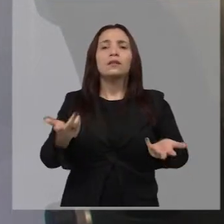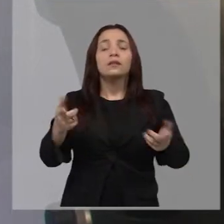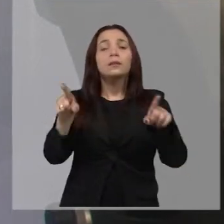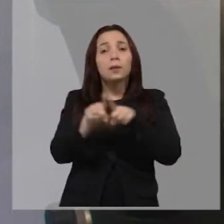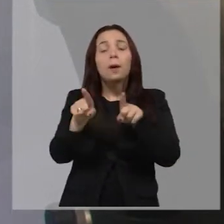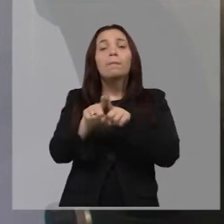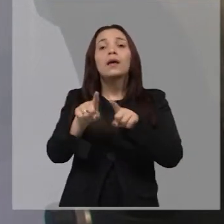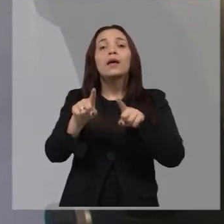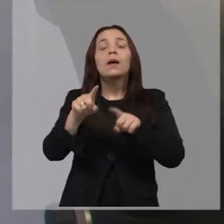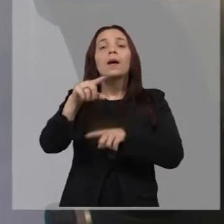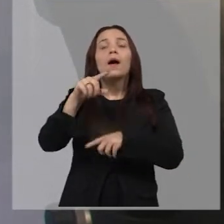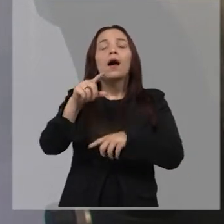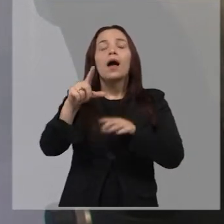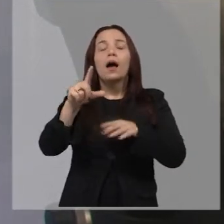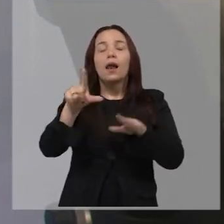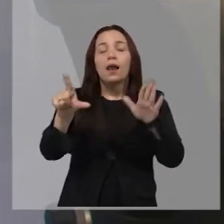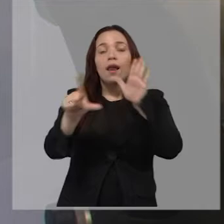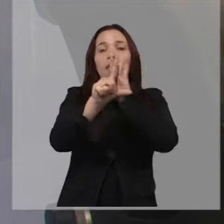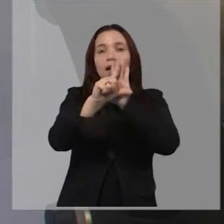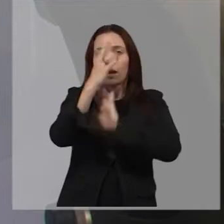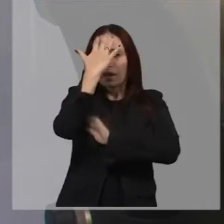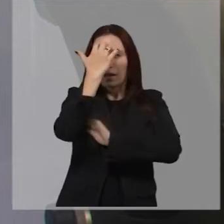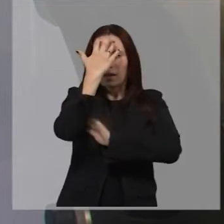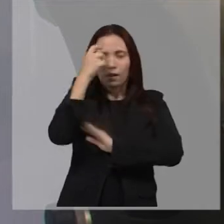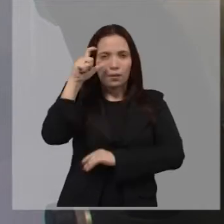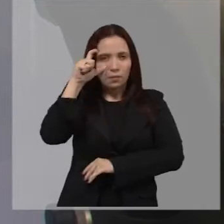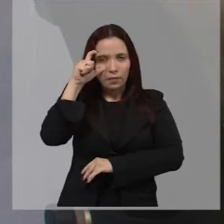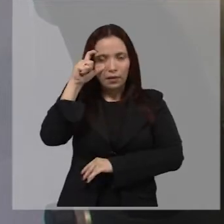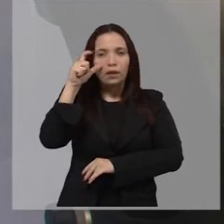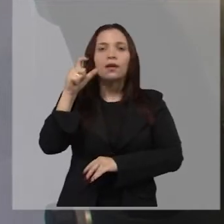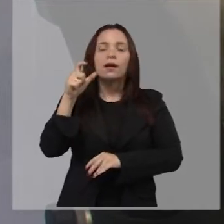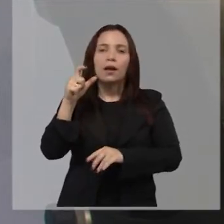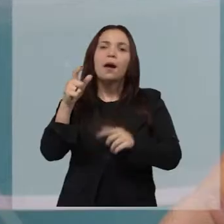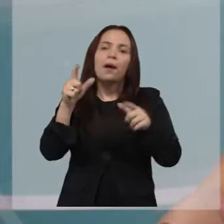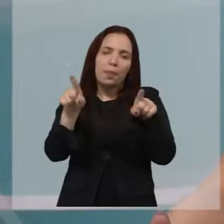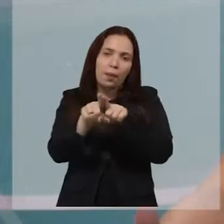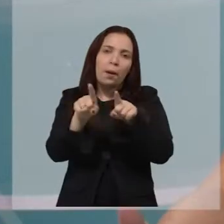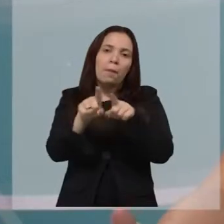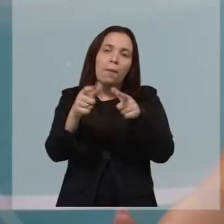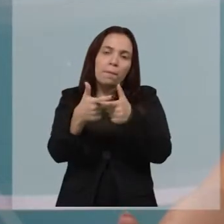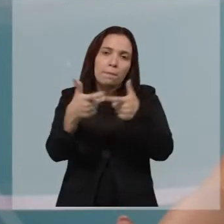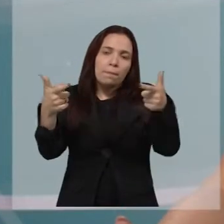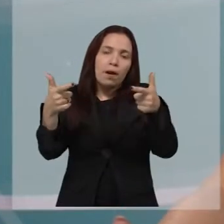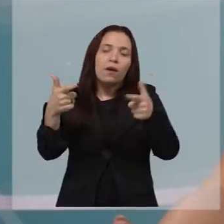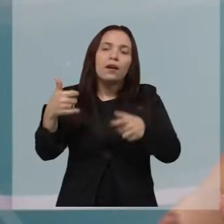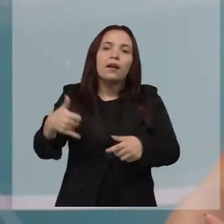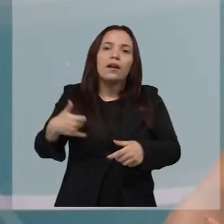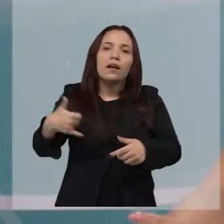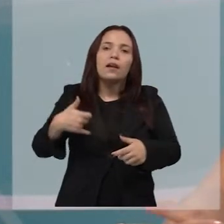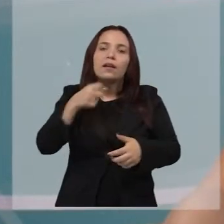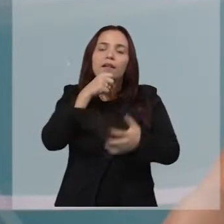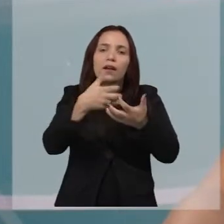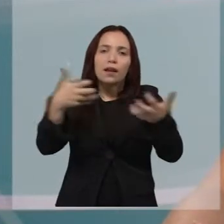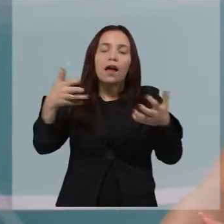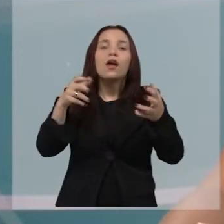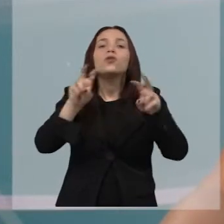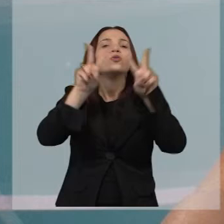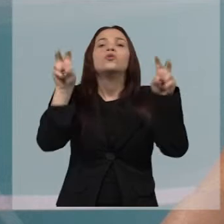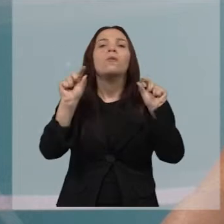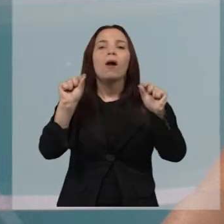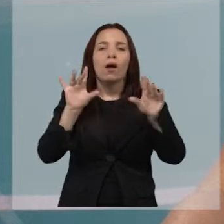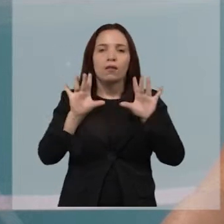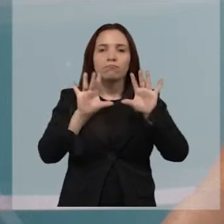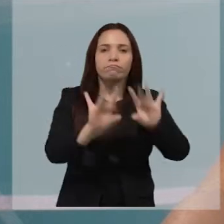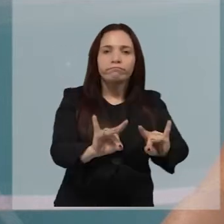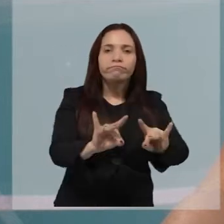Penha. Né. Boa parte também tem um crime sexual, porque boa parte dos idosos, né, respondem por esse